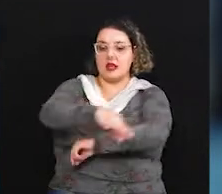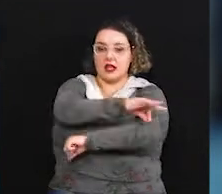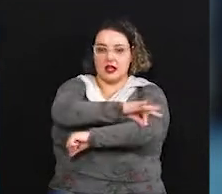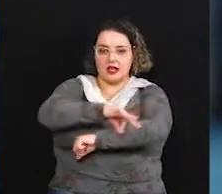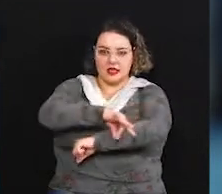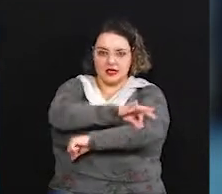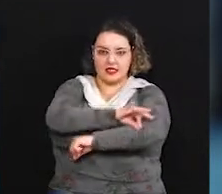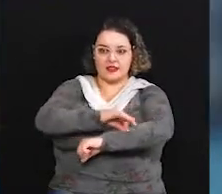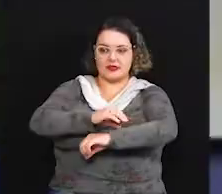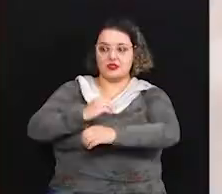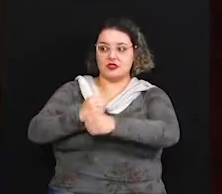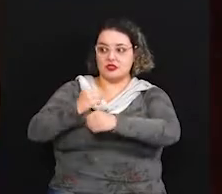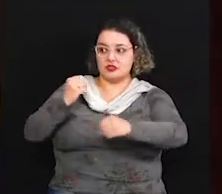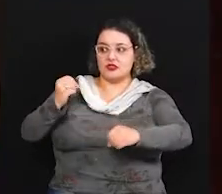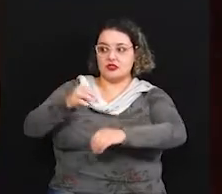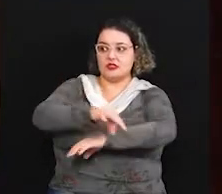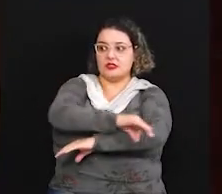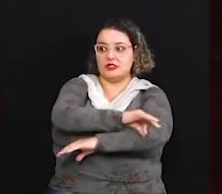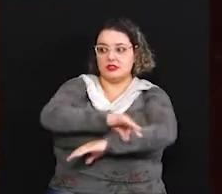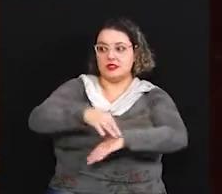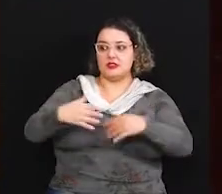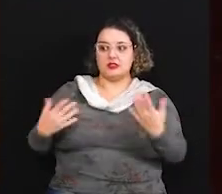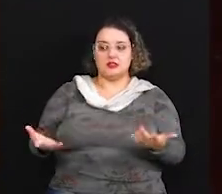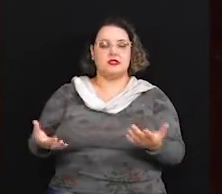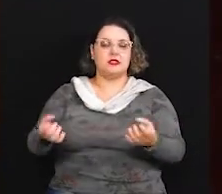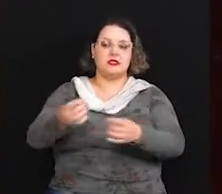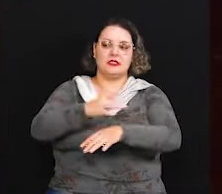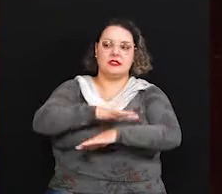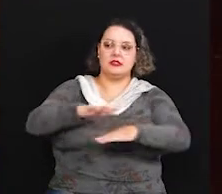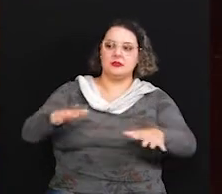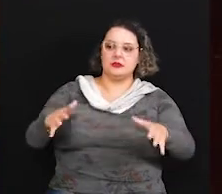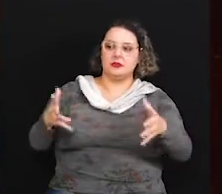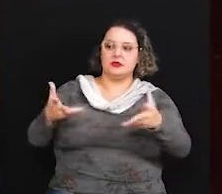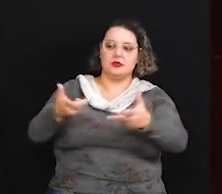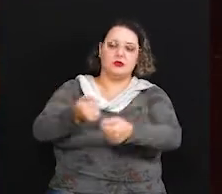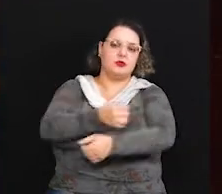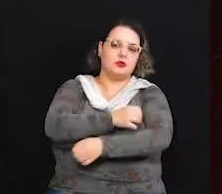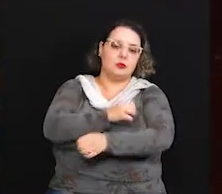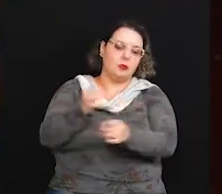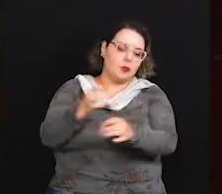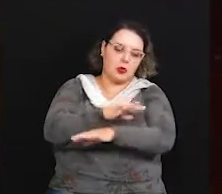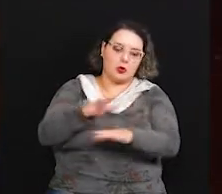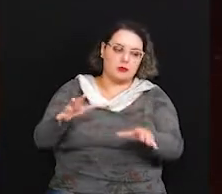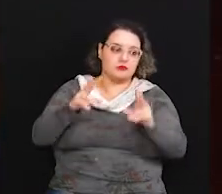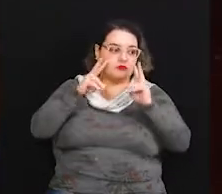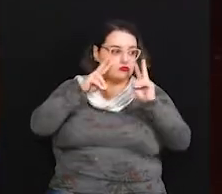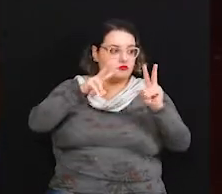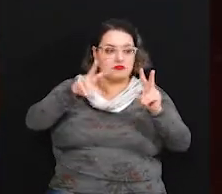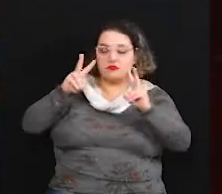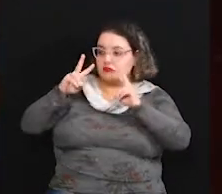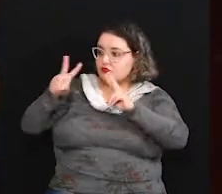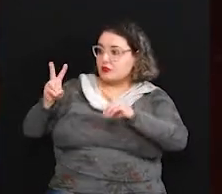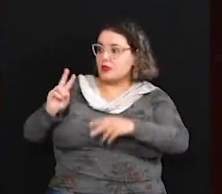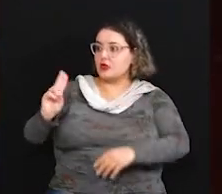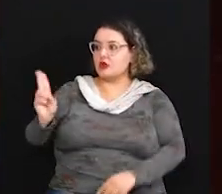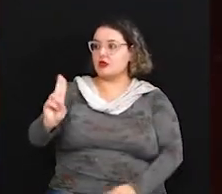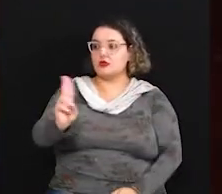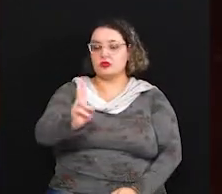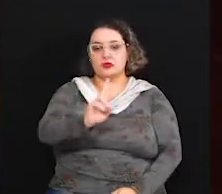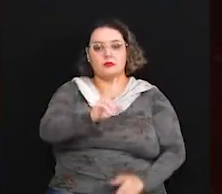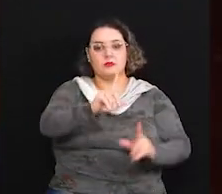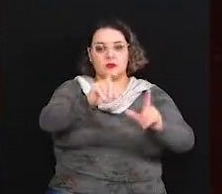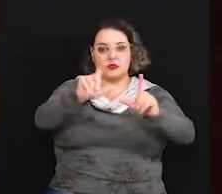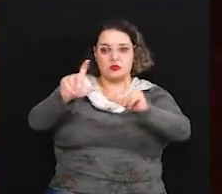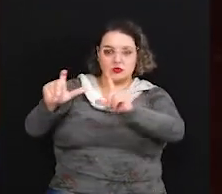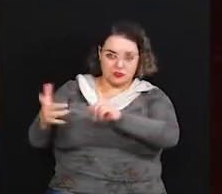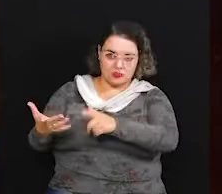de engenharia e arquitetura. E aí nós terminamos e ficou tudo pronto. Até hoje, se você olhar, existem os nomes, estão as